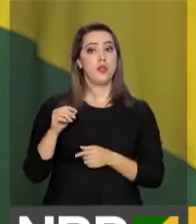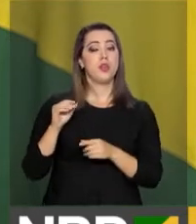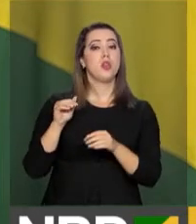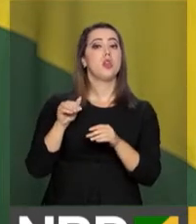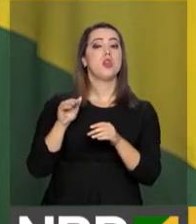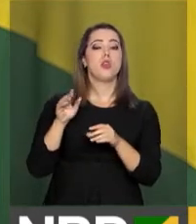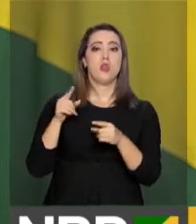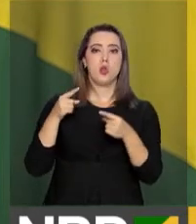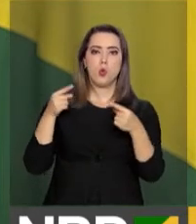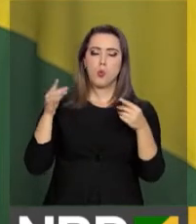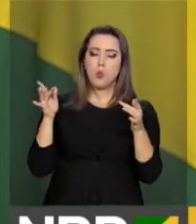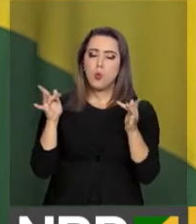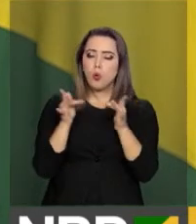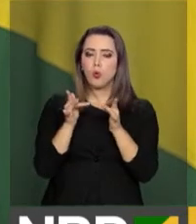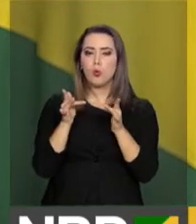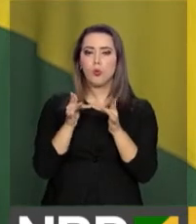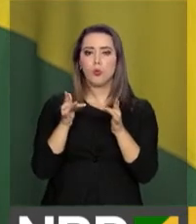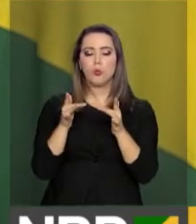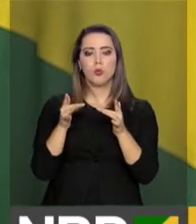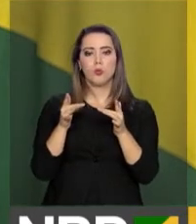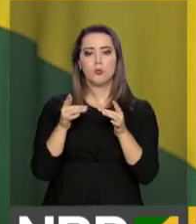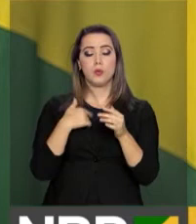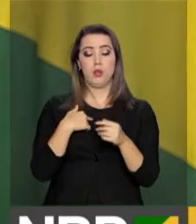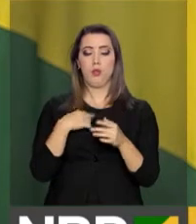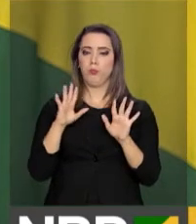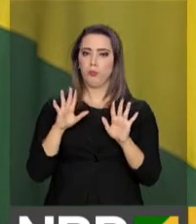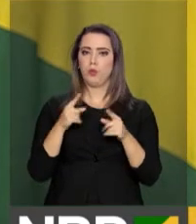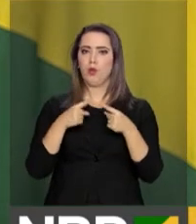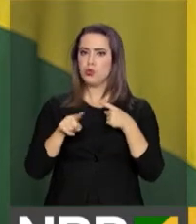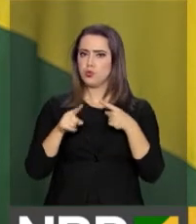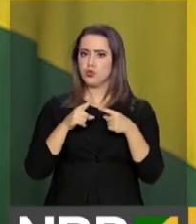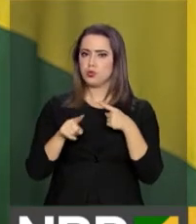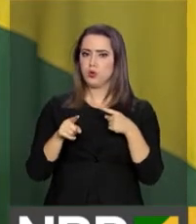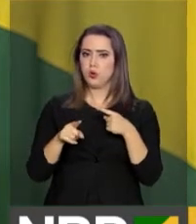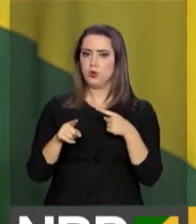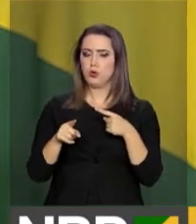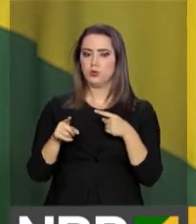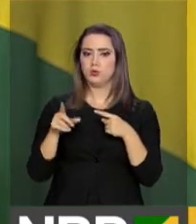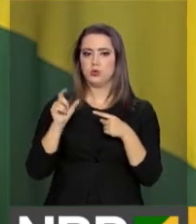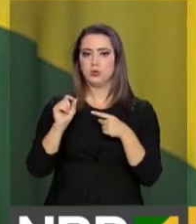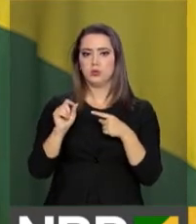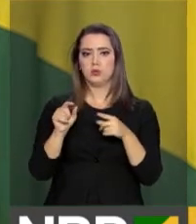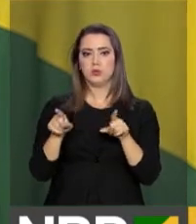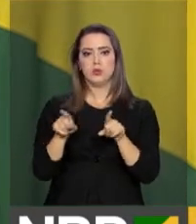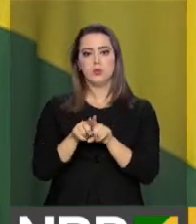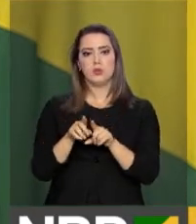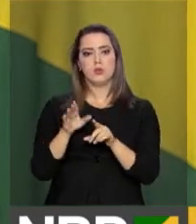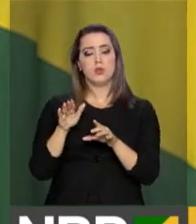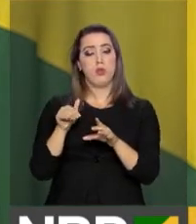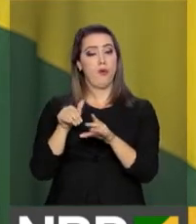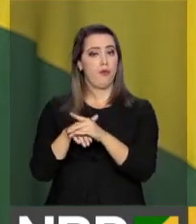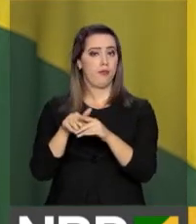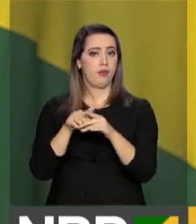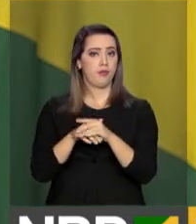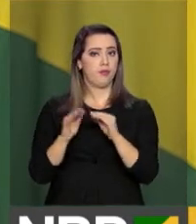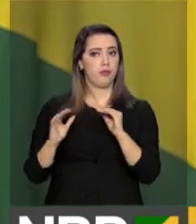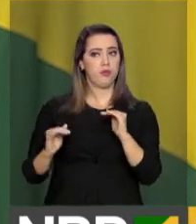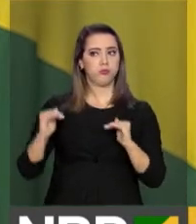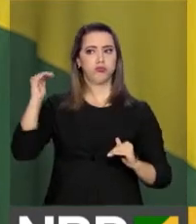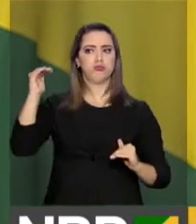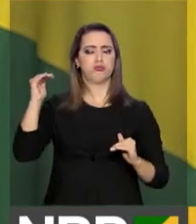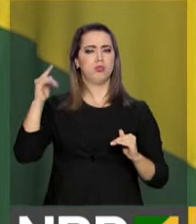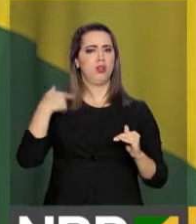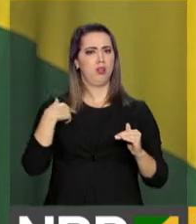da reforma mas contra a reforma previdenciária sou a favor dos privilégios sou a favor da desigualdade sou